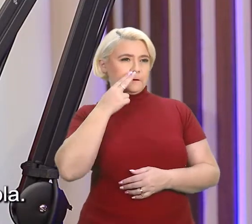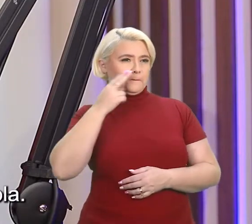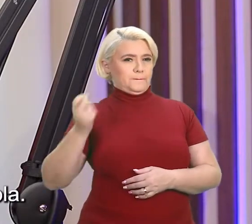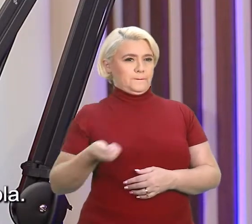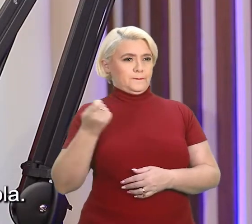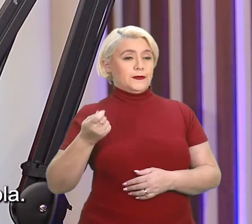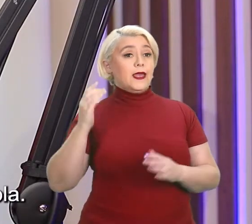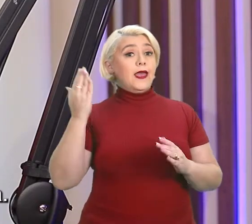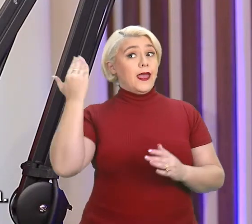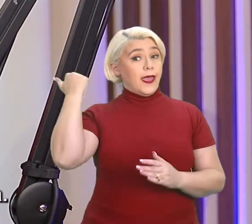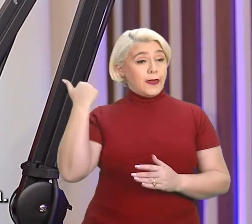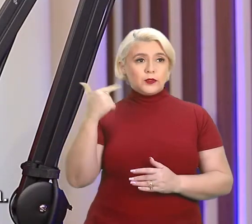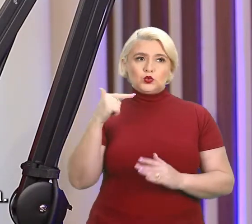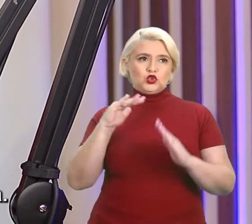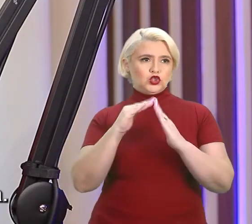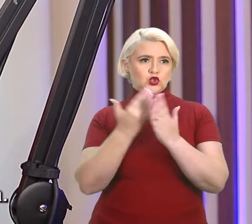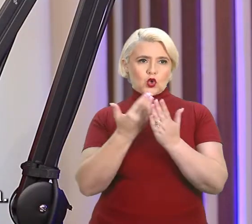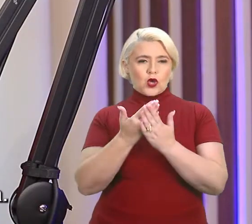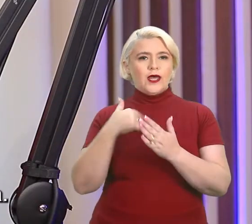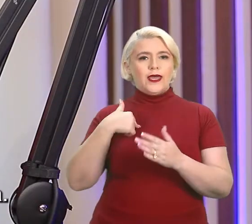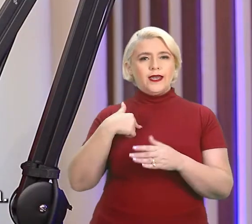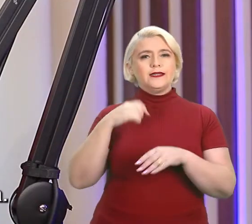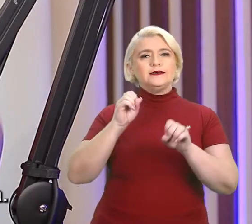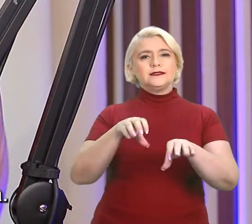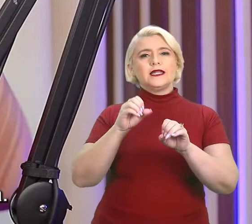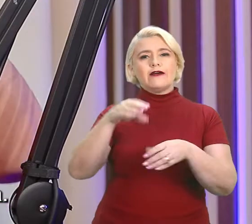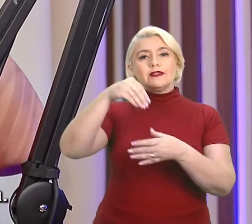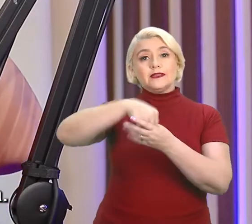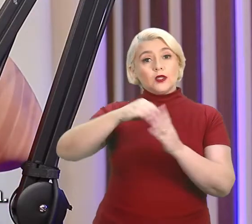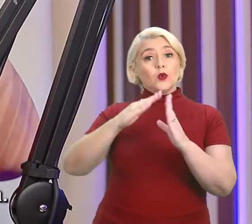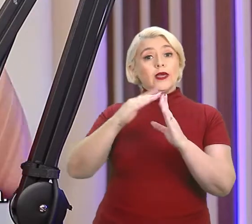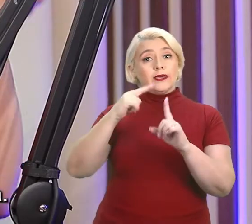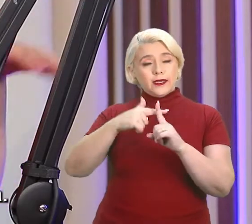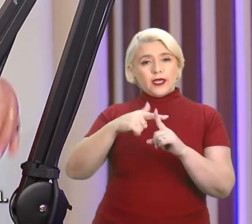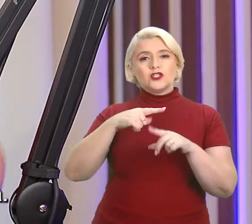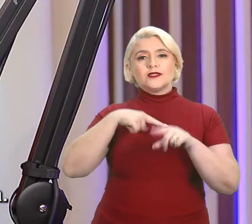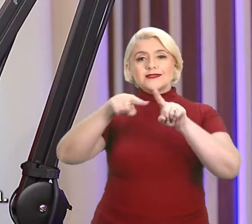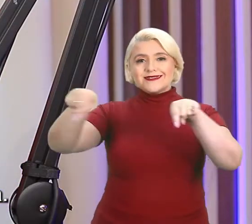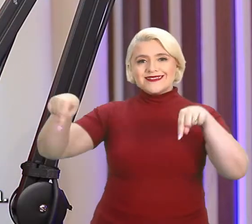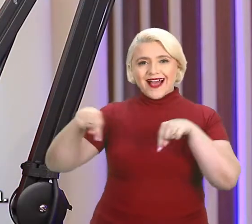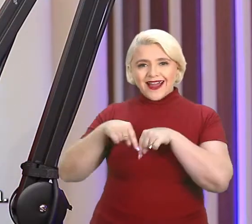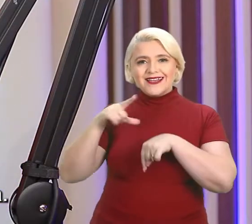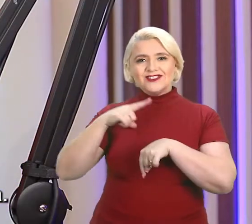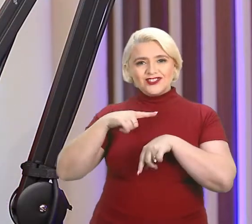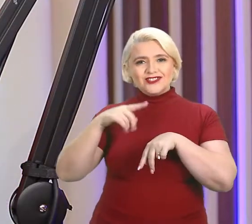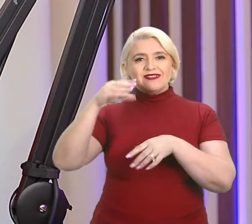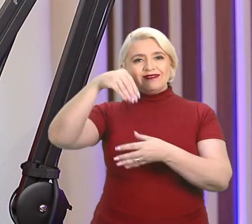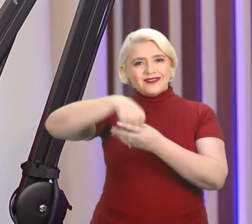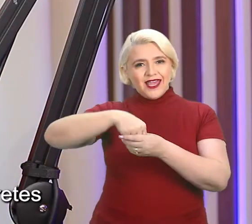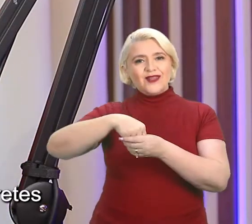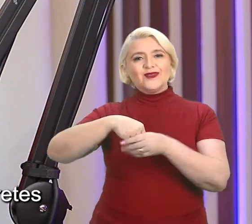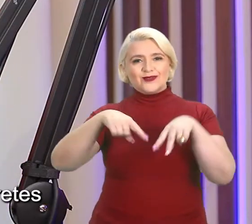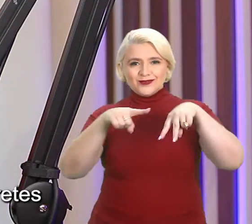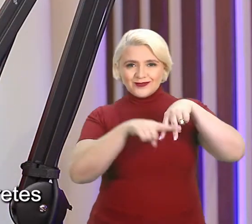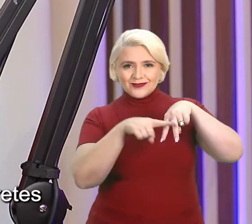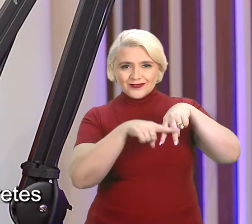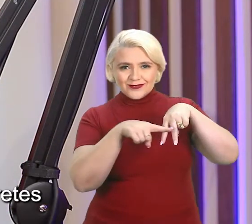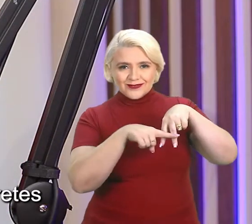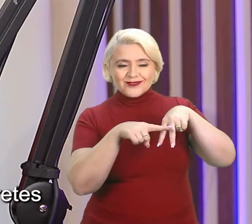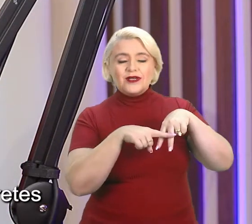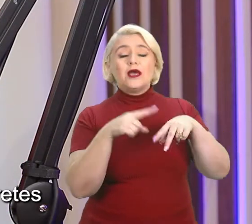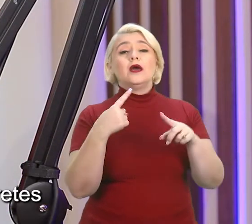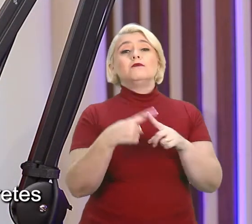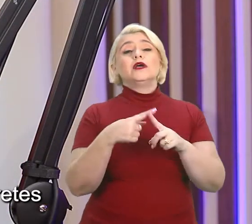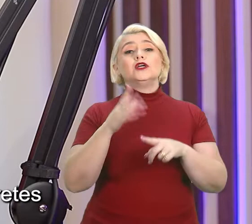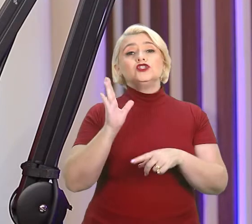tinha a escola. Ele dava aula na igreja mesmo, numa sala que a gente tinha lá na igreja. E aí, porque